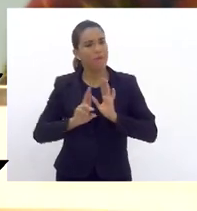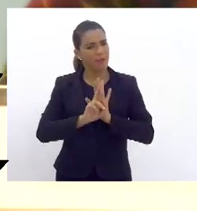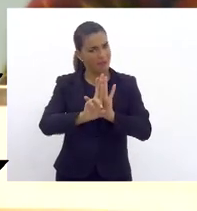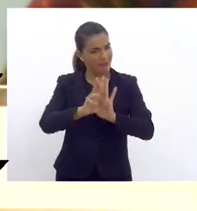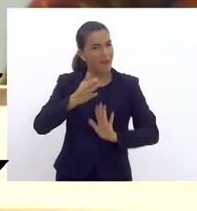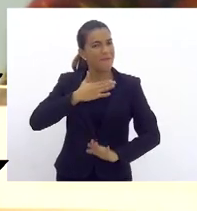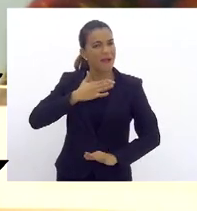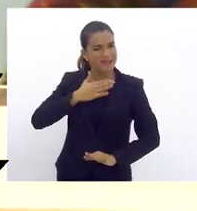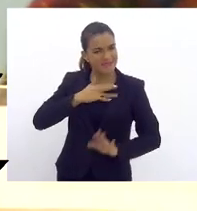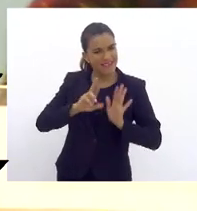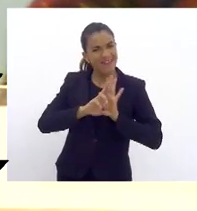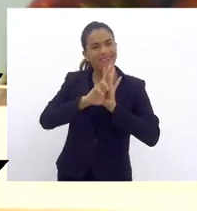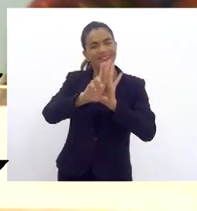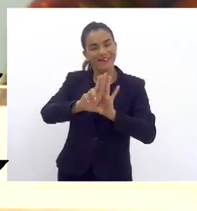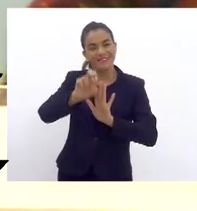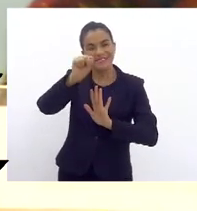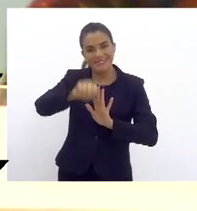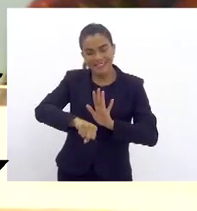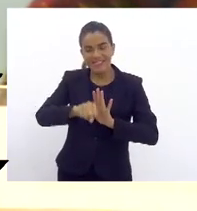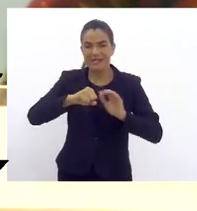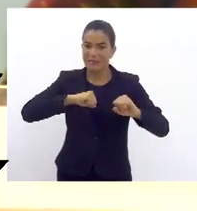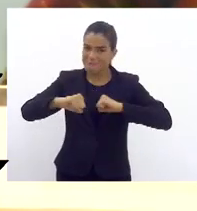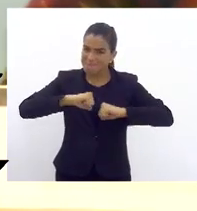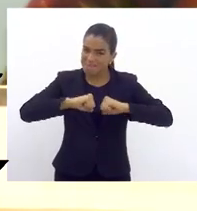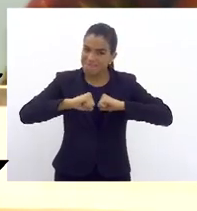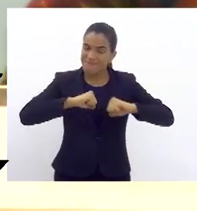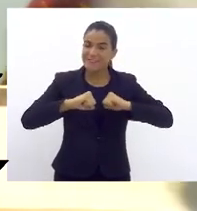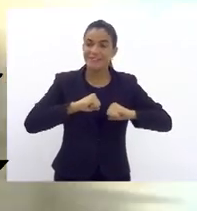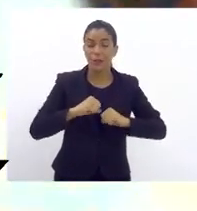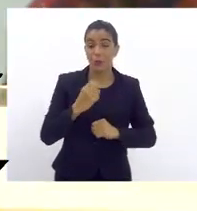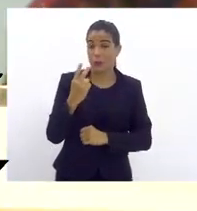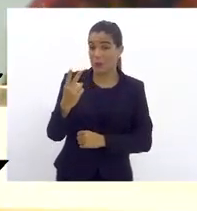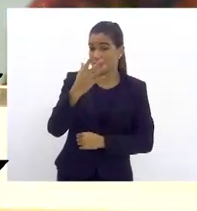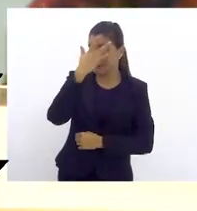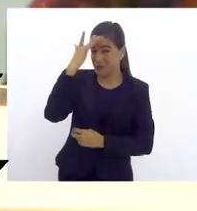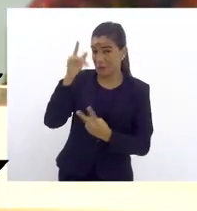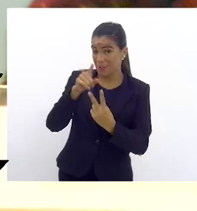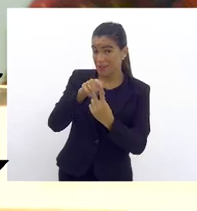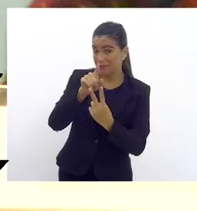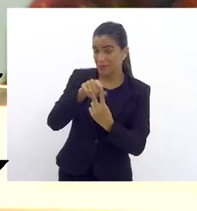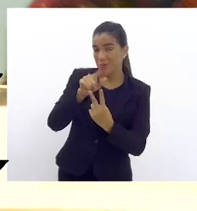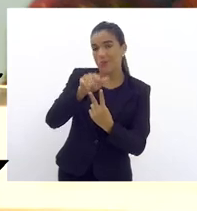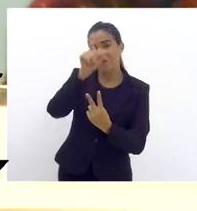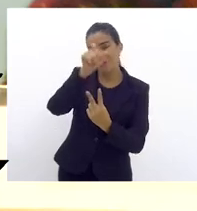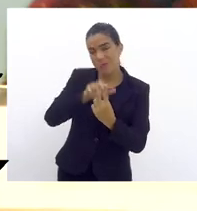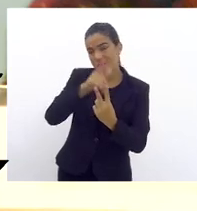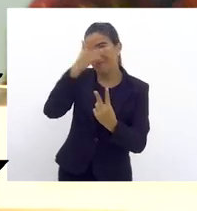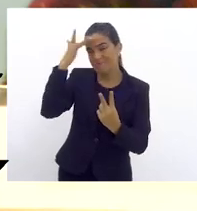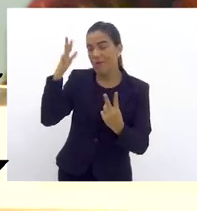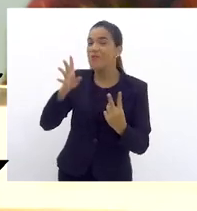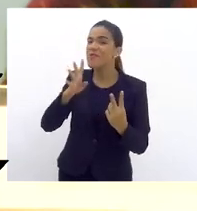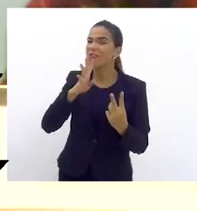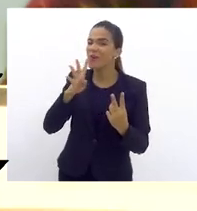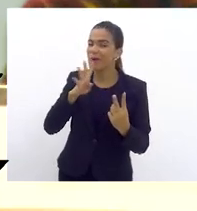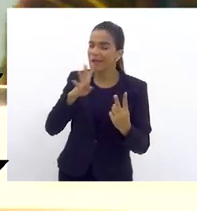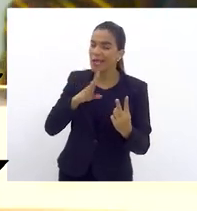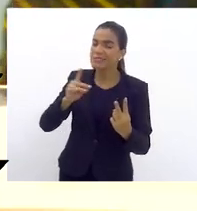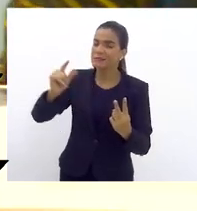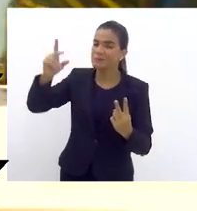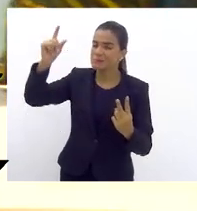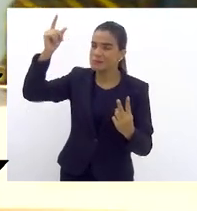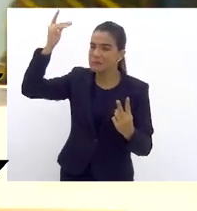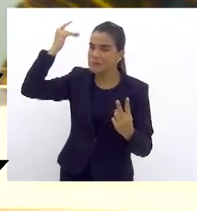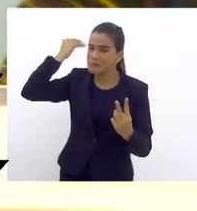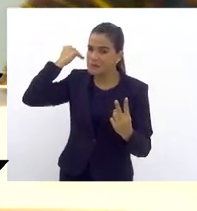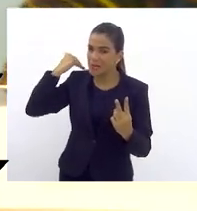luta e quero aqui falar especificamente de duas pessoas uma primeiro como ele já disse a gente se conhece um pouquinho de tempo de